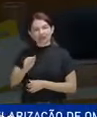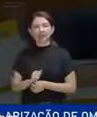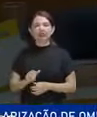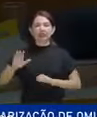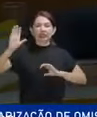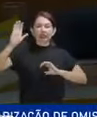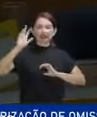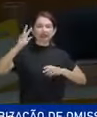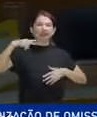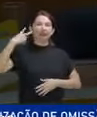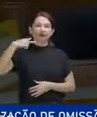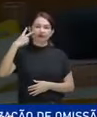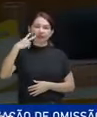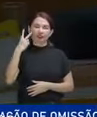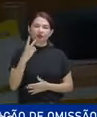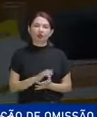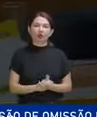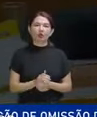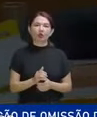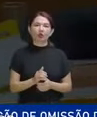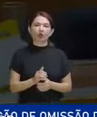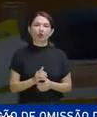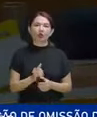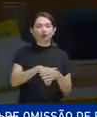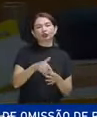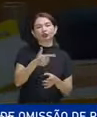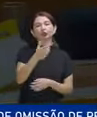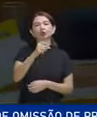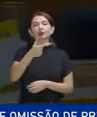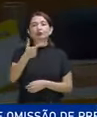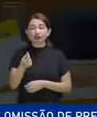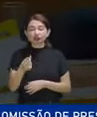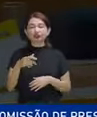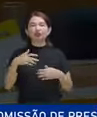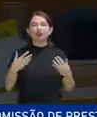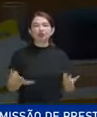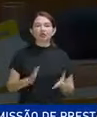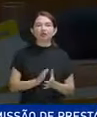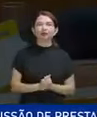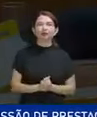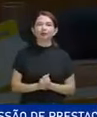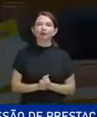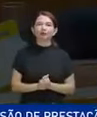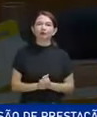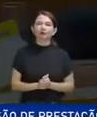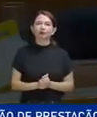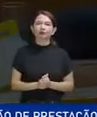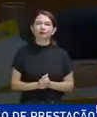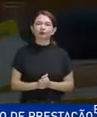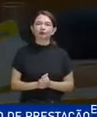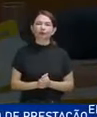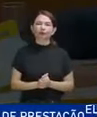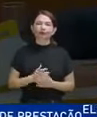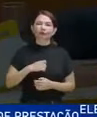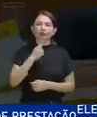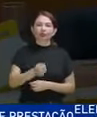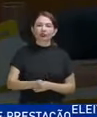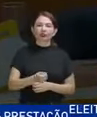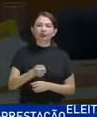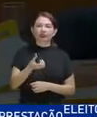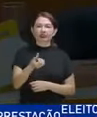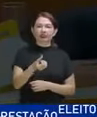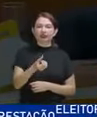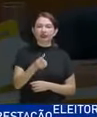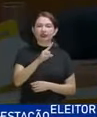candidata a vereadora Foco no juiz Paulo Madeira, 2020, interpôs recurso eleitoral em desfavor de uma sentença do juízo da 6ª